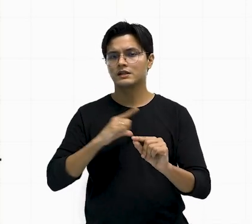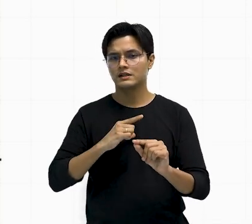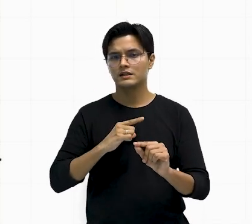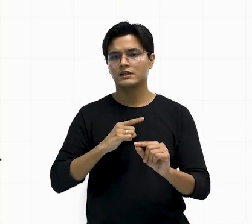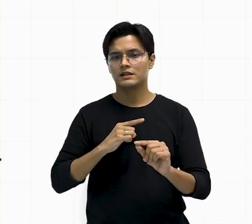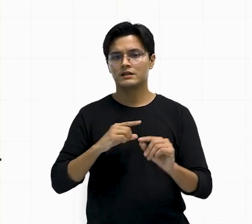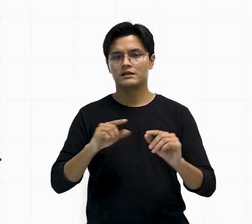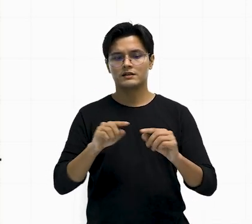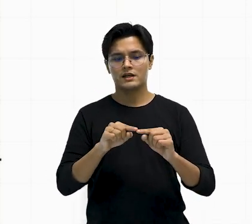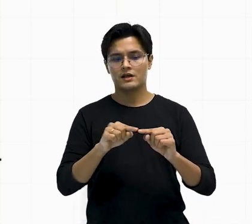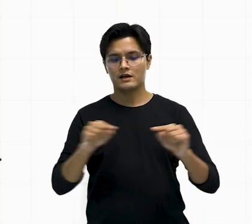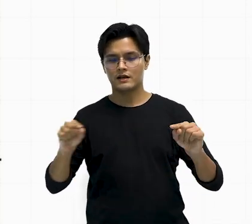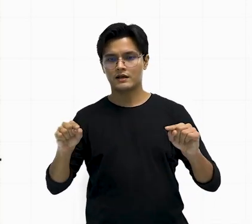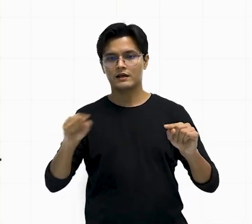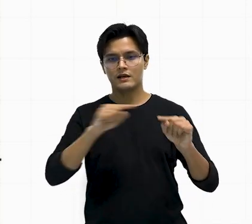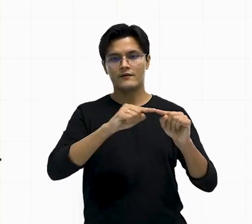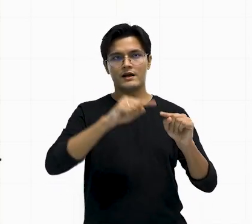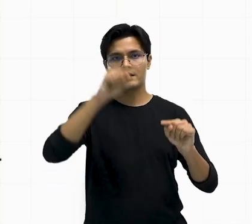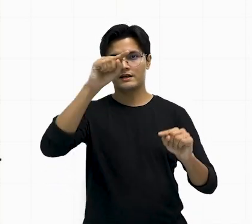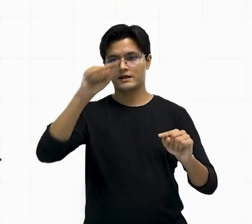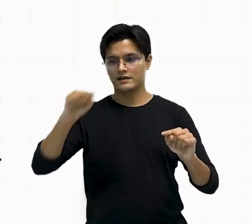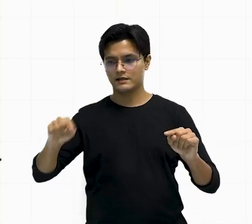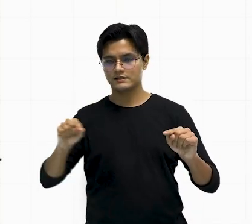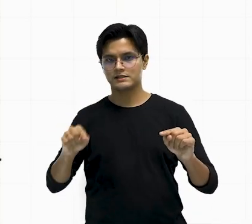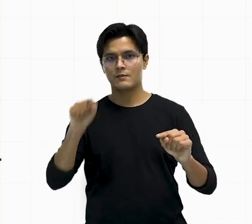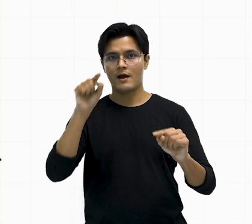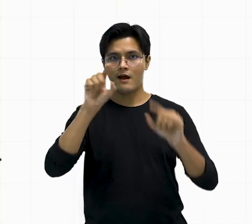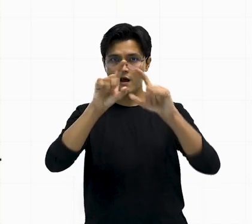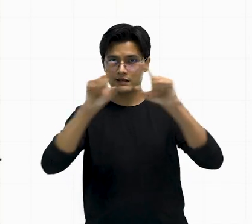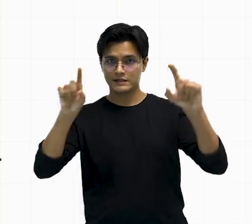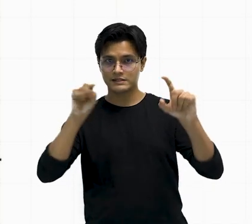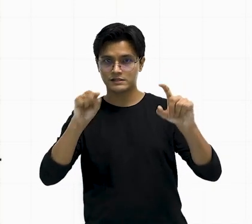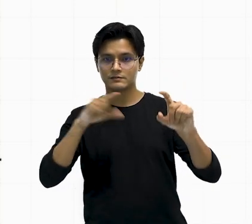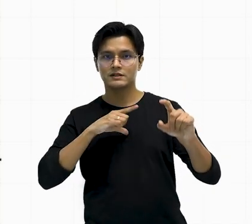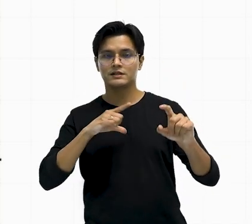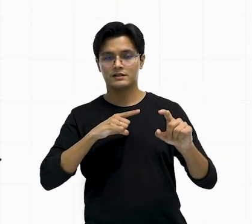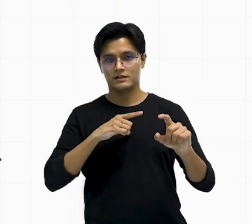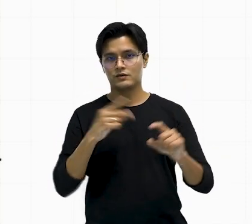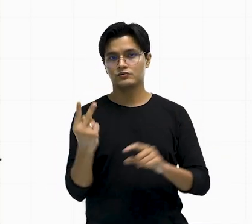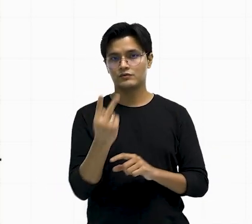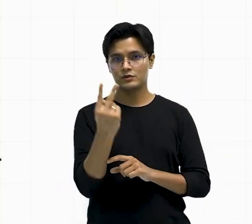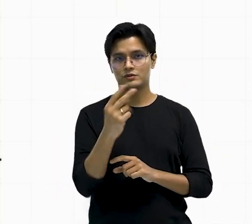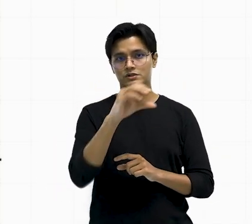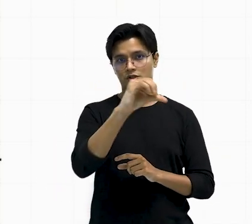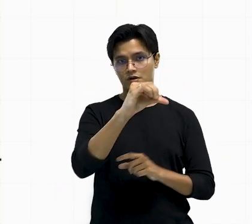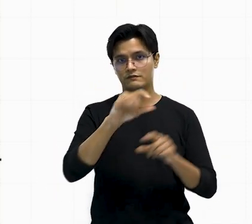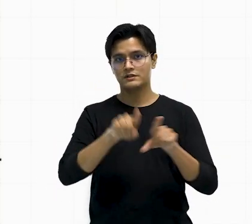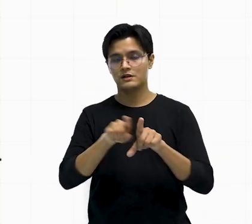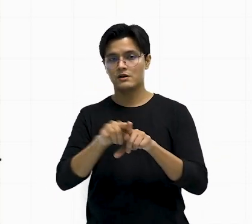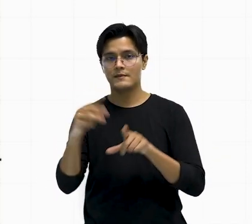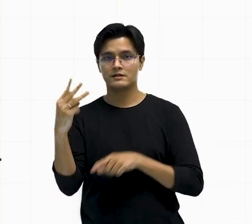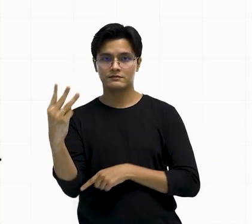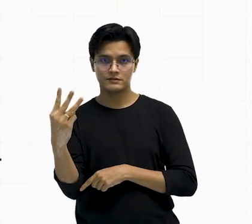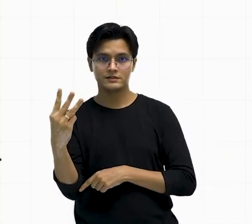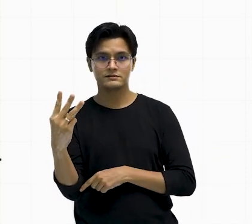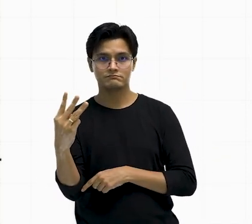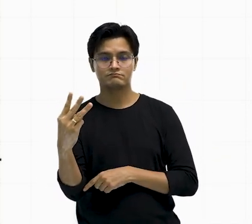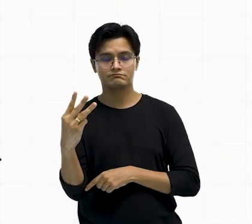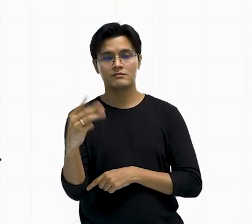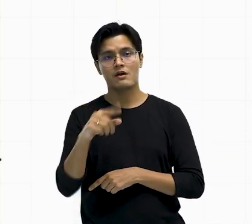os valores 9 e 3. Quem são os valores 9 e 3? É justamente essa